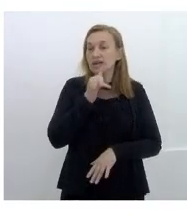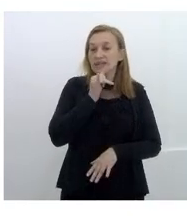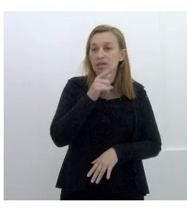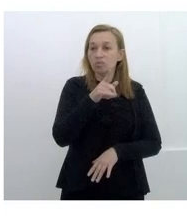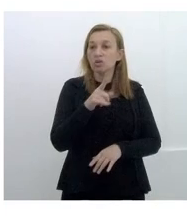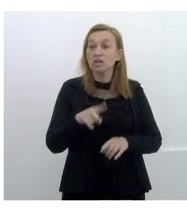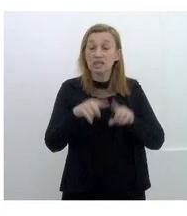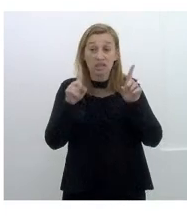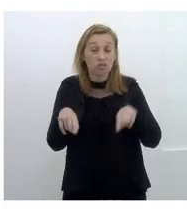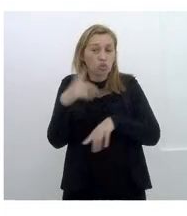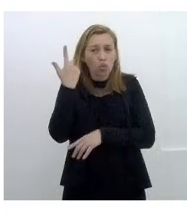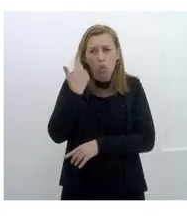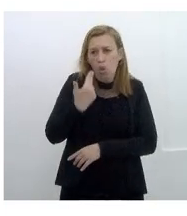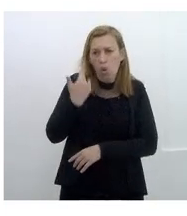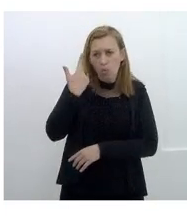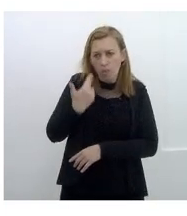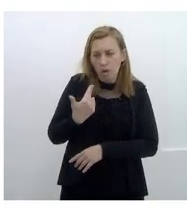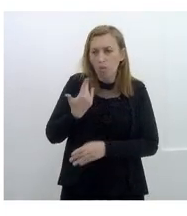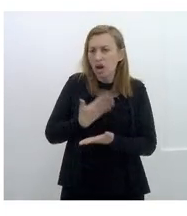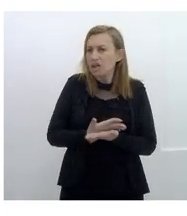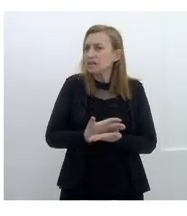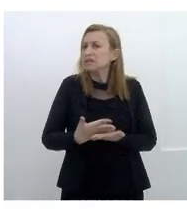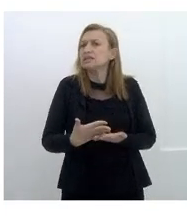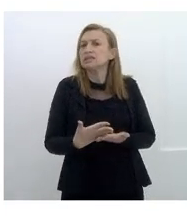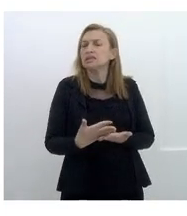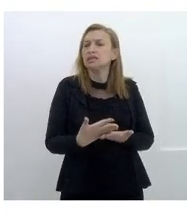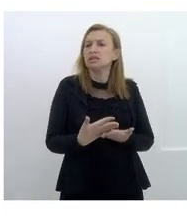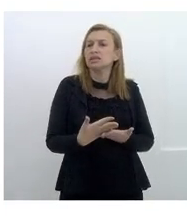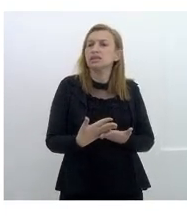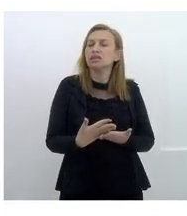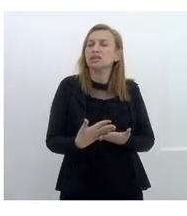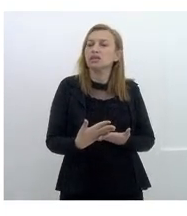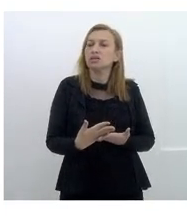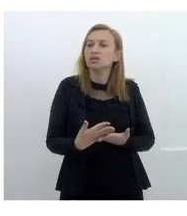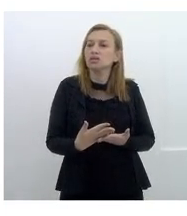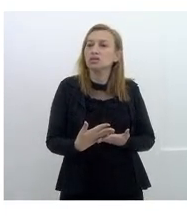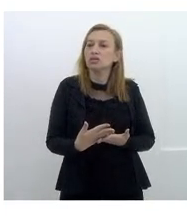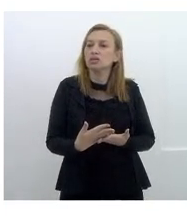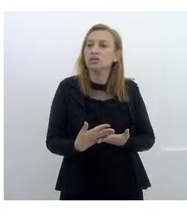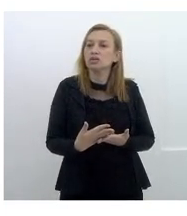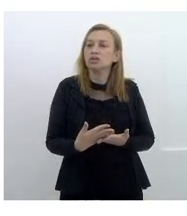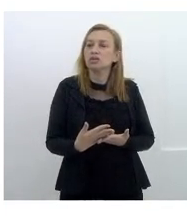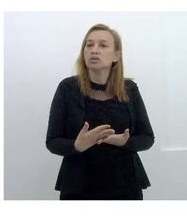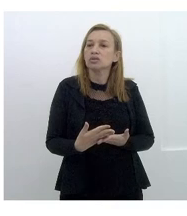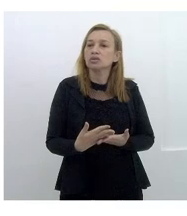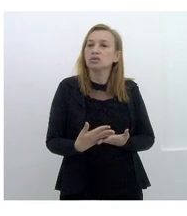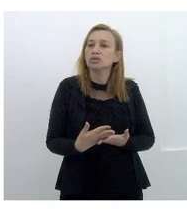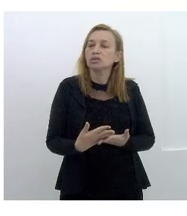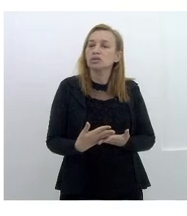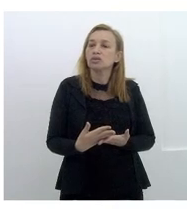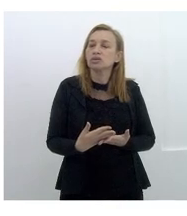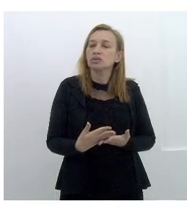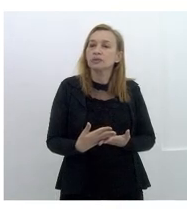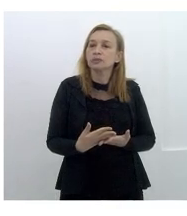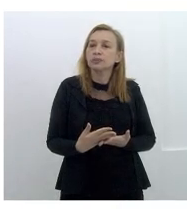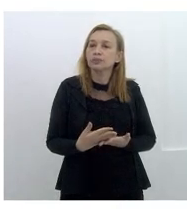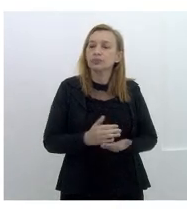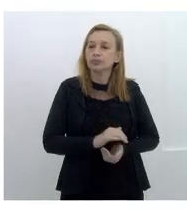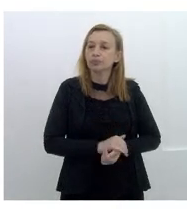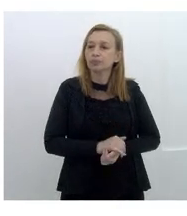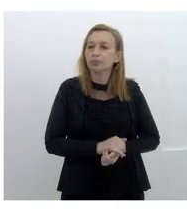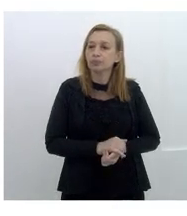de um servidor comum ela começa é 96 foi ela ia